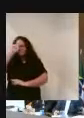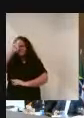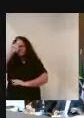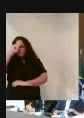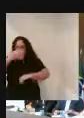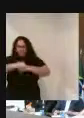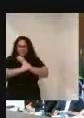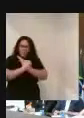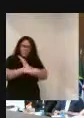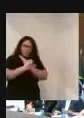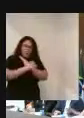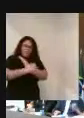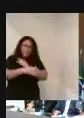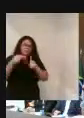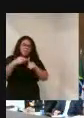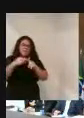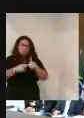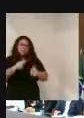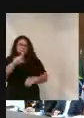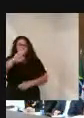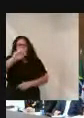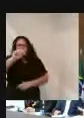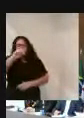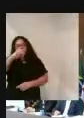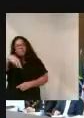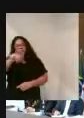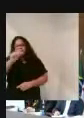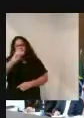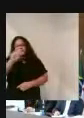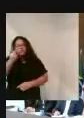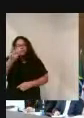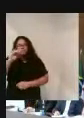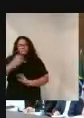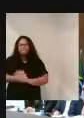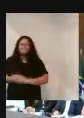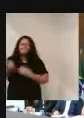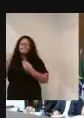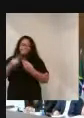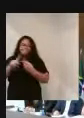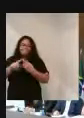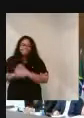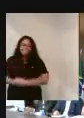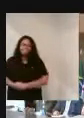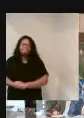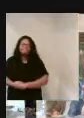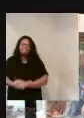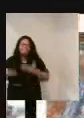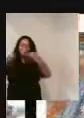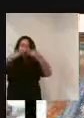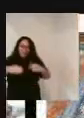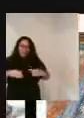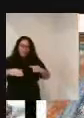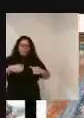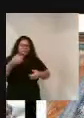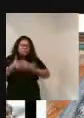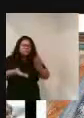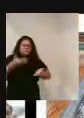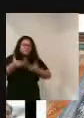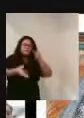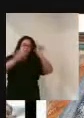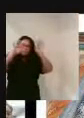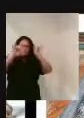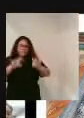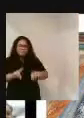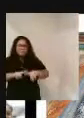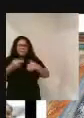que perdeu já vários anos de vida por conta da quantidade de resíduo que é direcionado a esse aterro. O doutor Roberto Carlos se faz presente